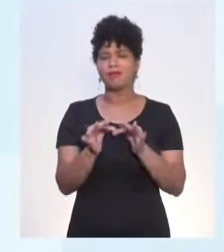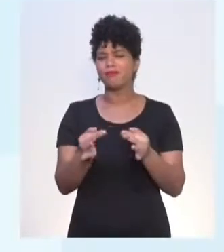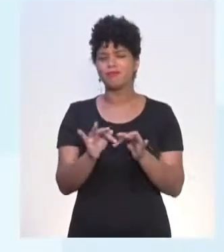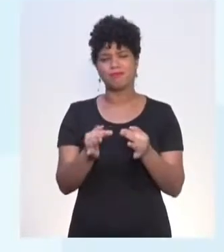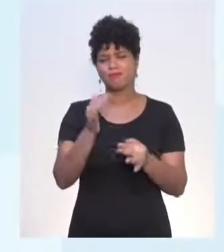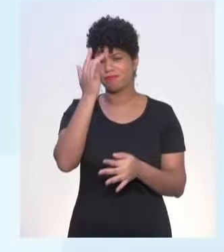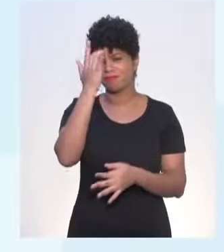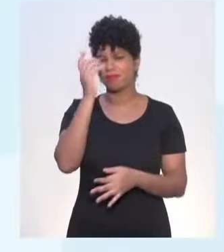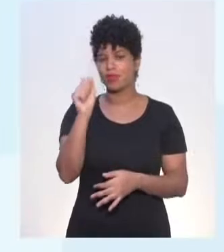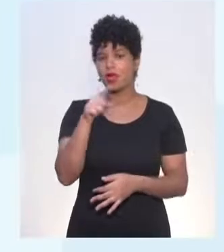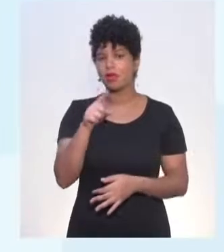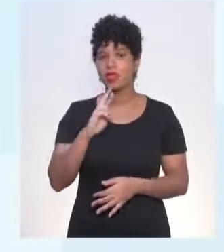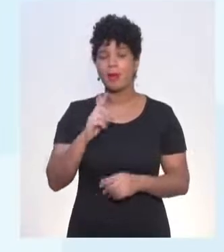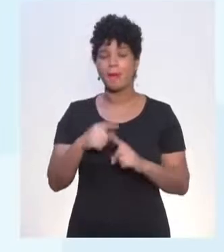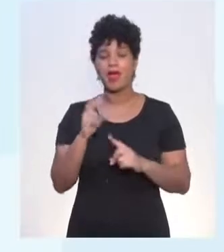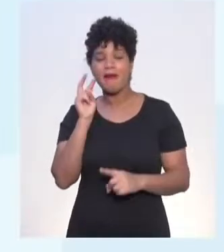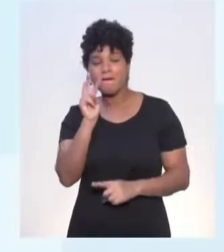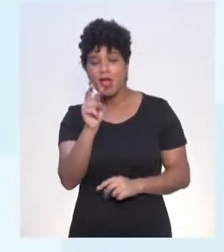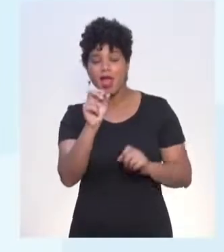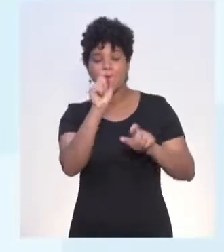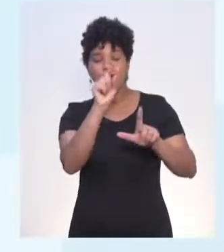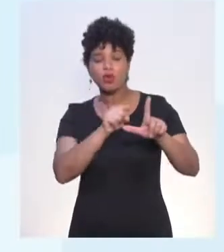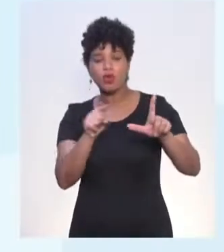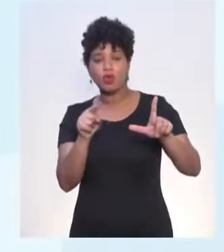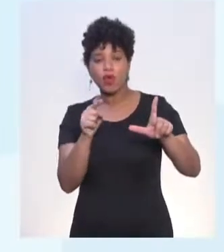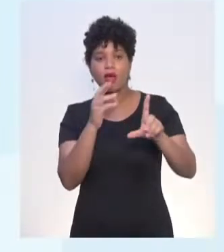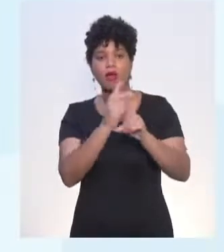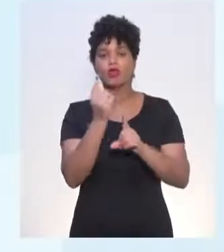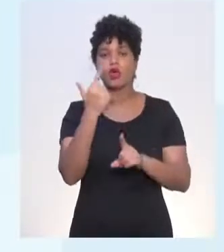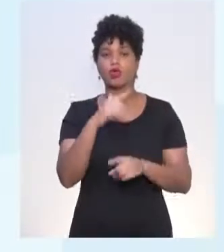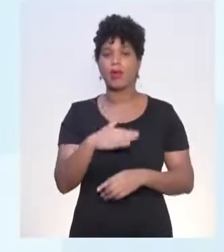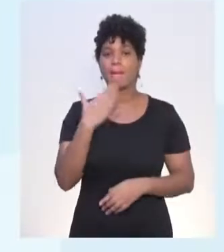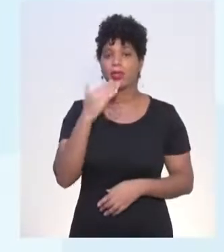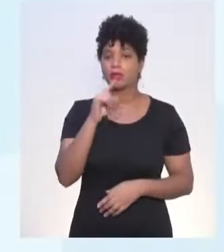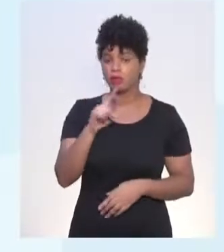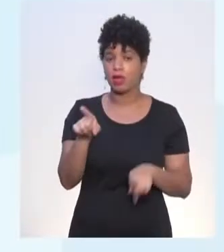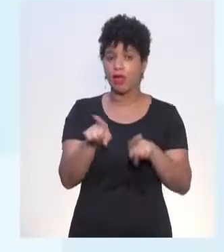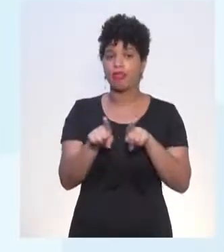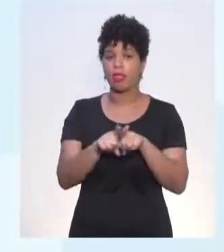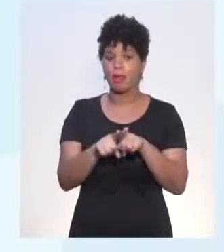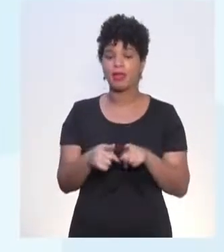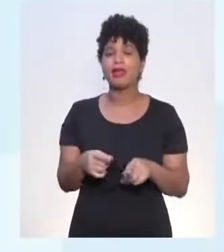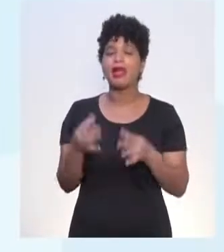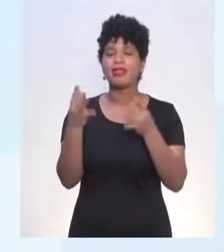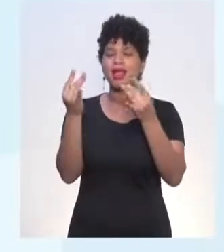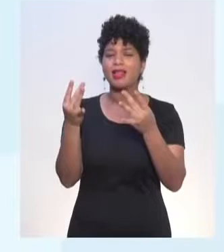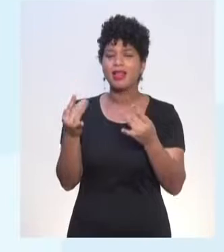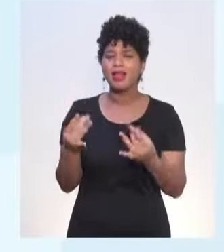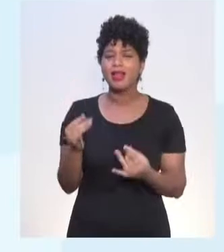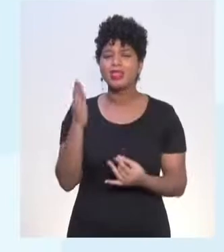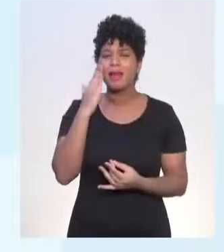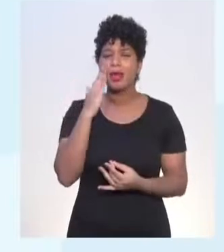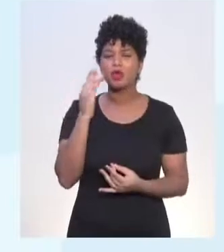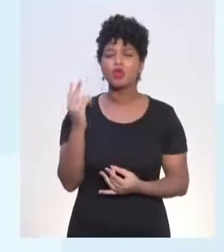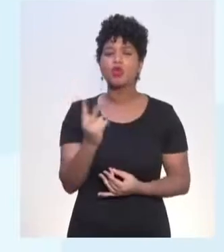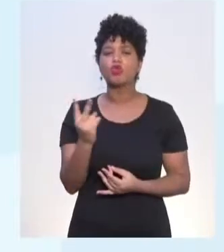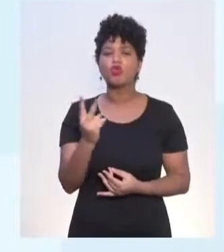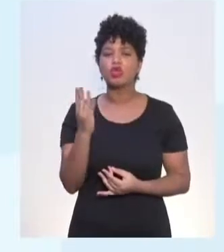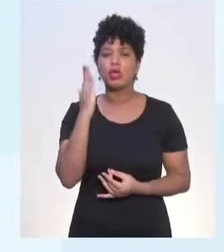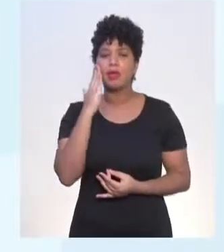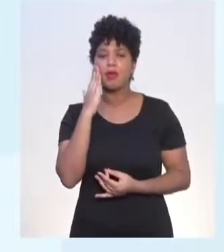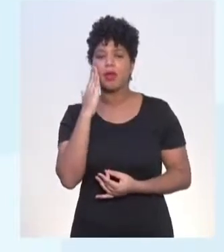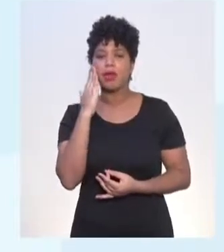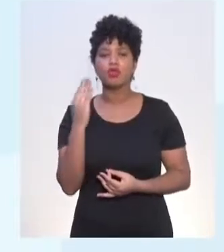essa resolução, porque visualmente vocês conseguem. O que eu vou pedir além disso? Escreva o par ordenado, coloca lá o